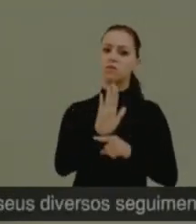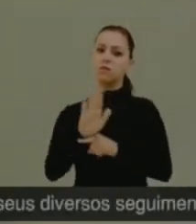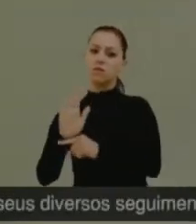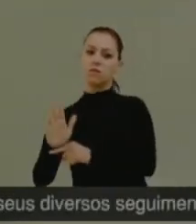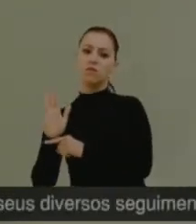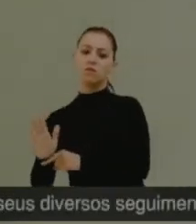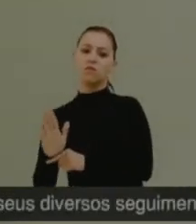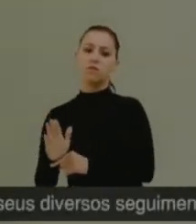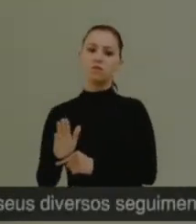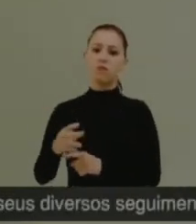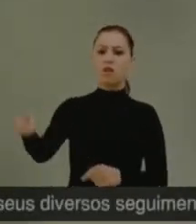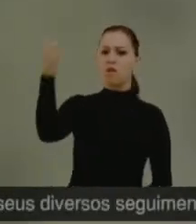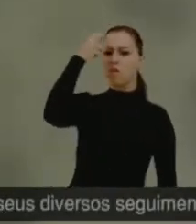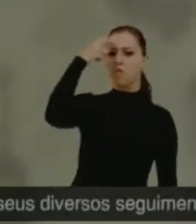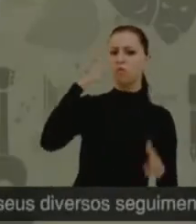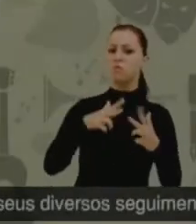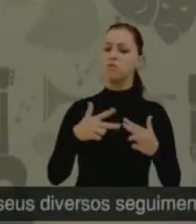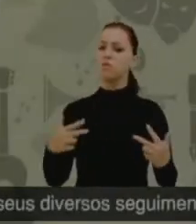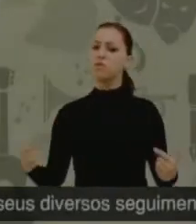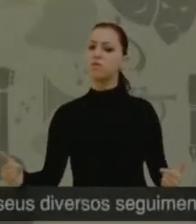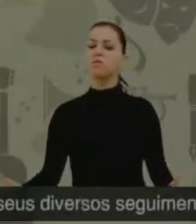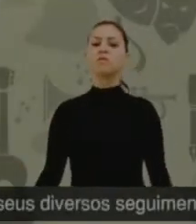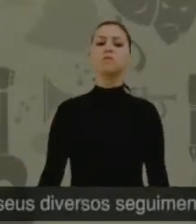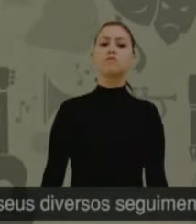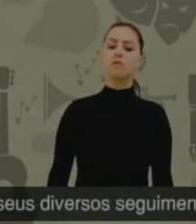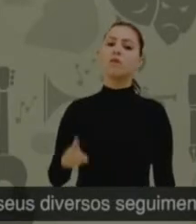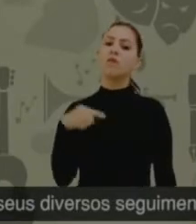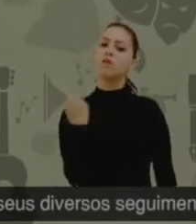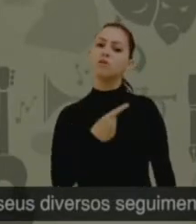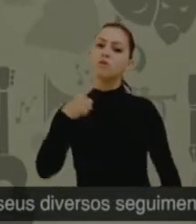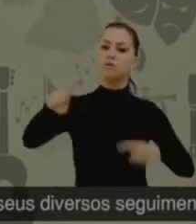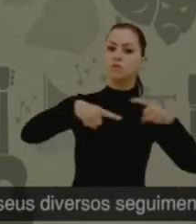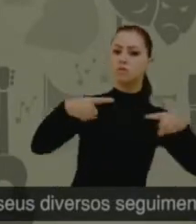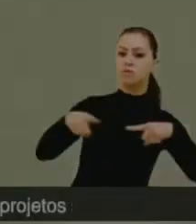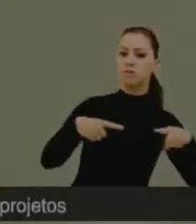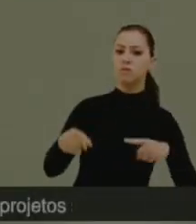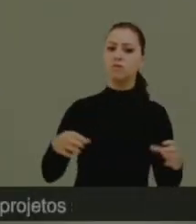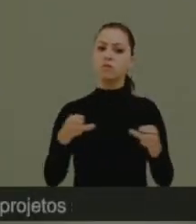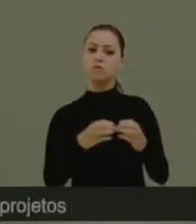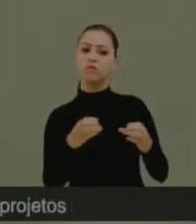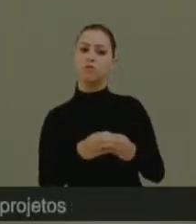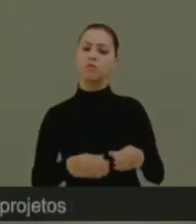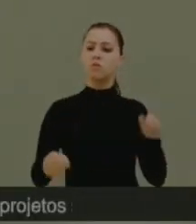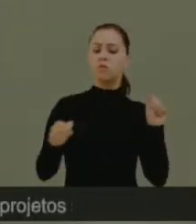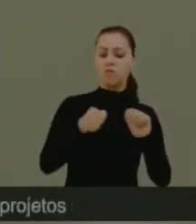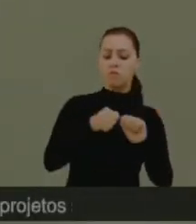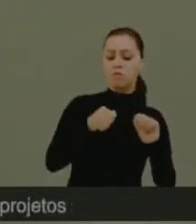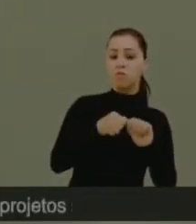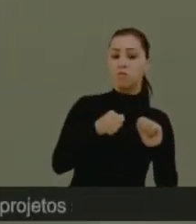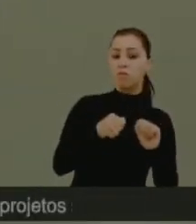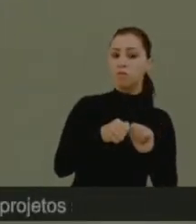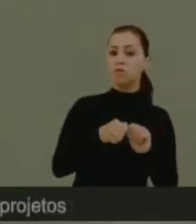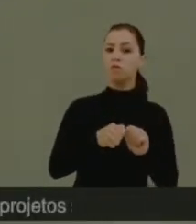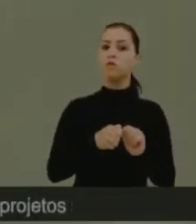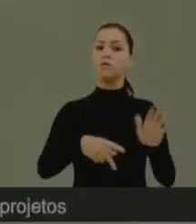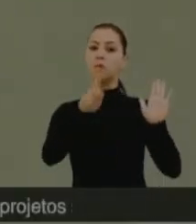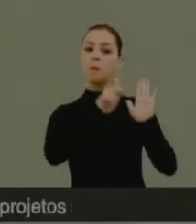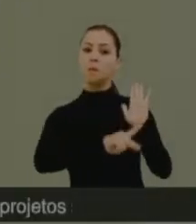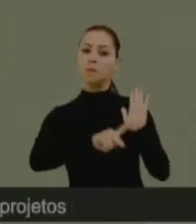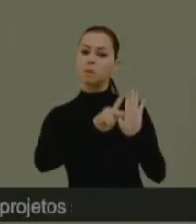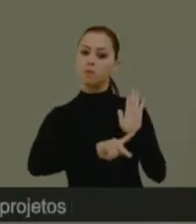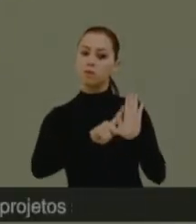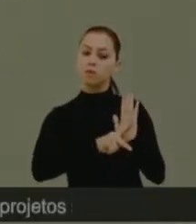fundação, para que a gente possa realmente trazer e fomentar a cultura em seus diversos segmentos. Nossa administração terá